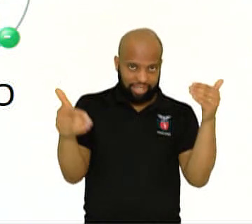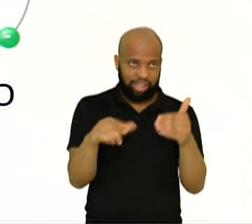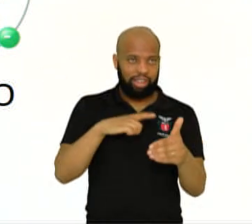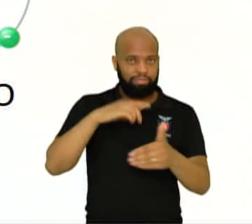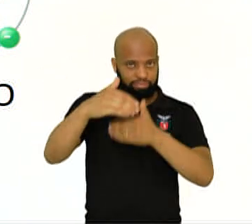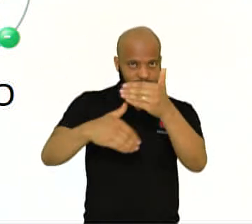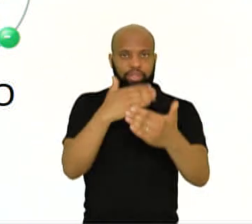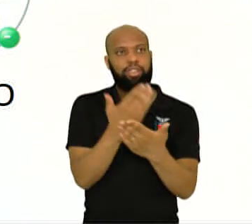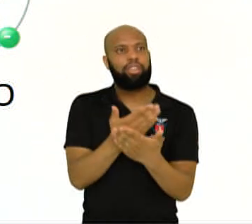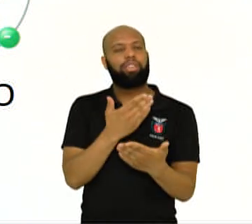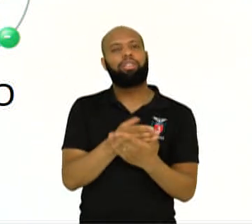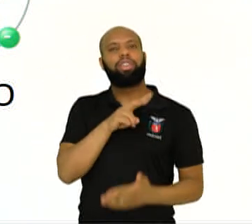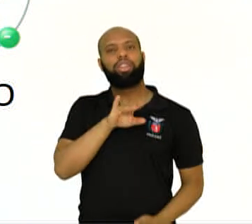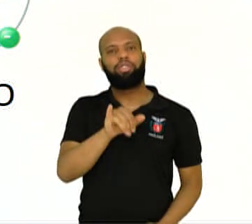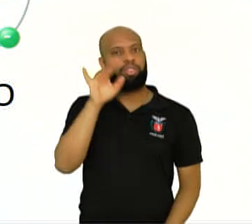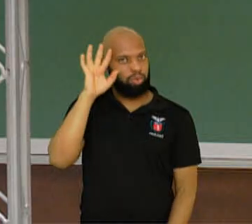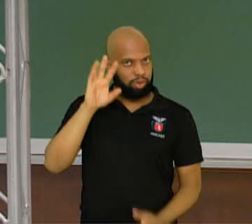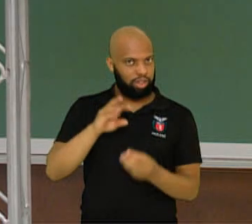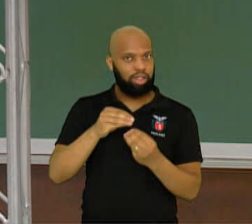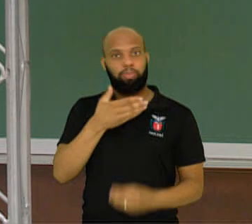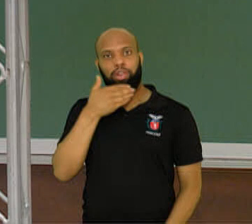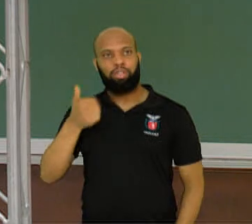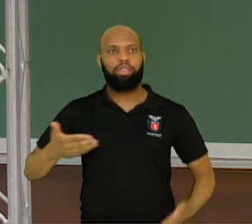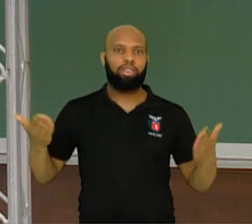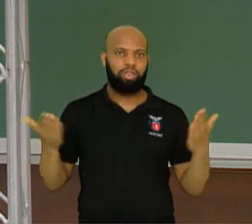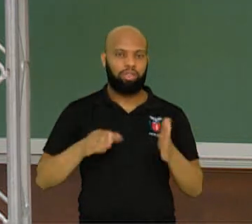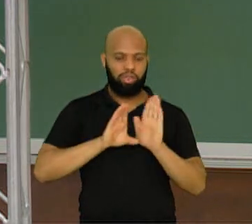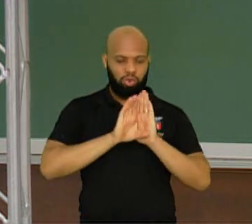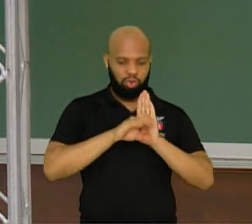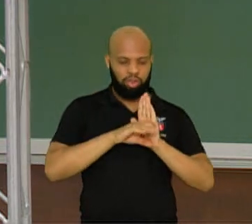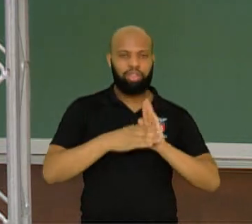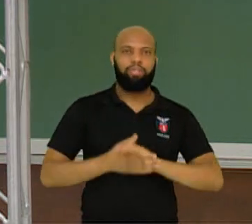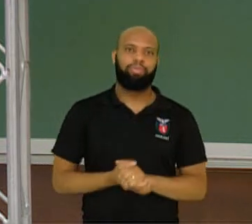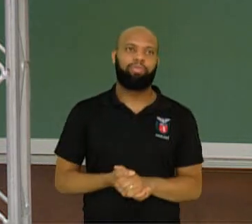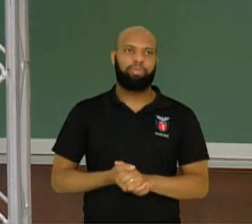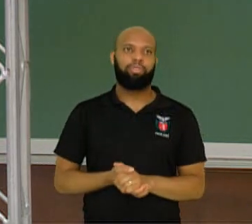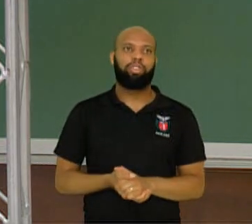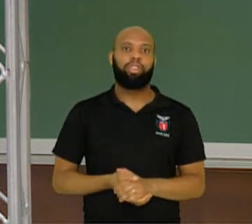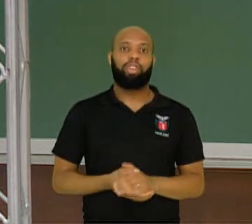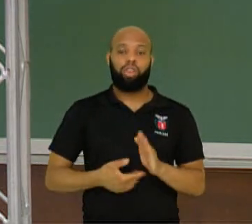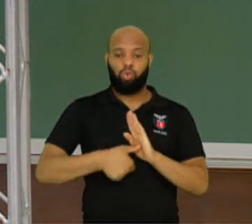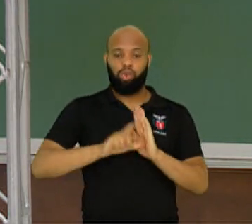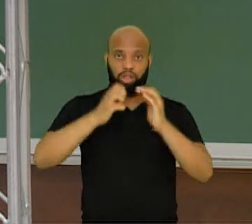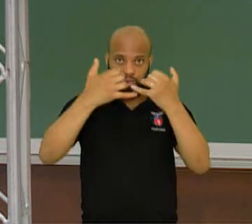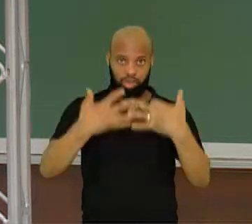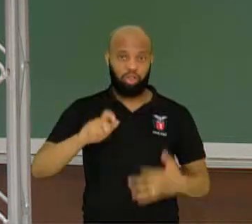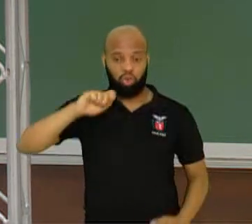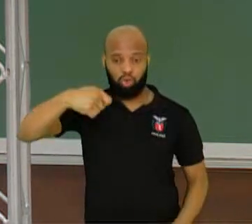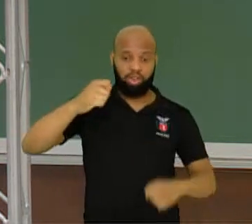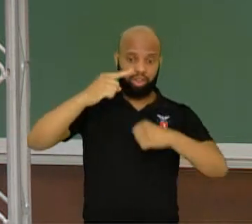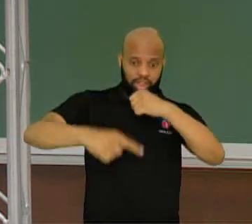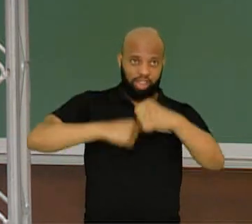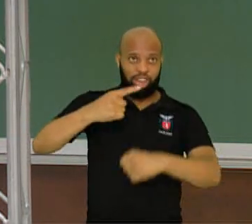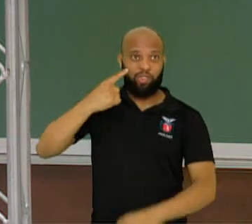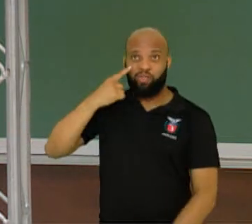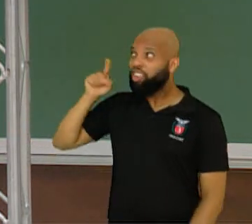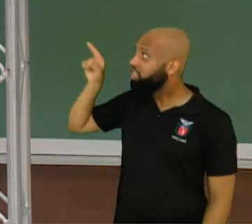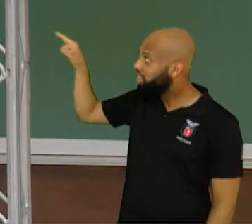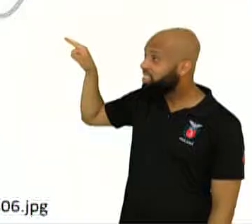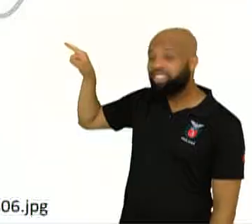nossa aula, a gente vai entender melhor essas definições. Já que eu falei do átomo, eu apresento ele para